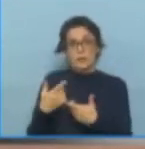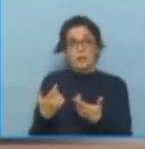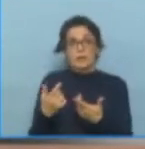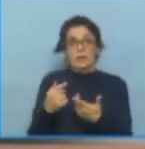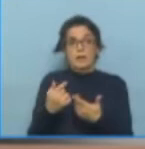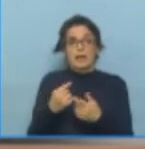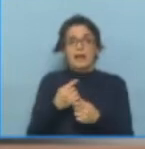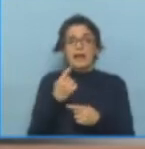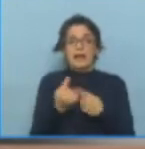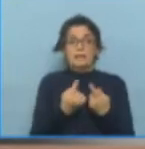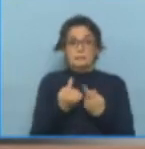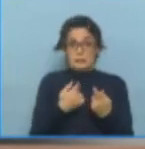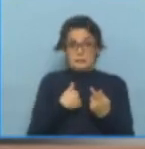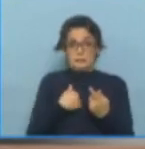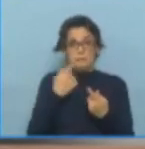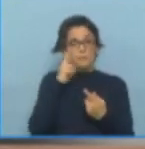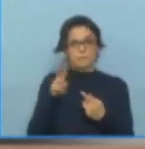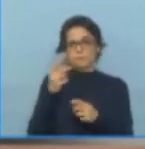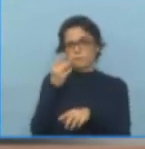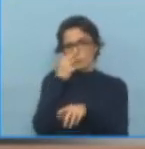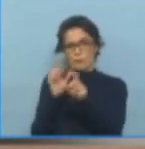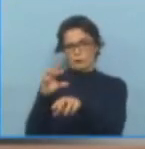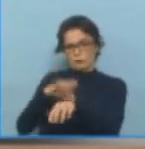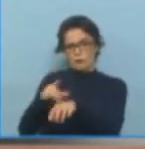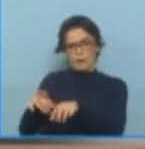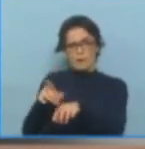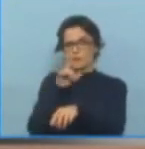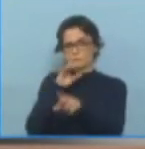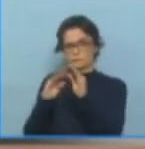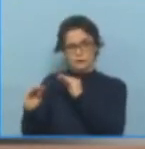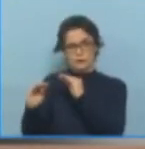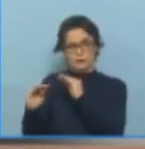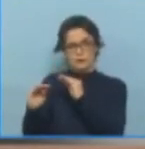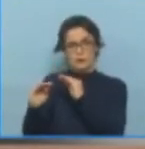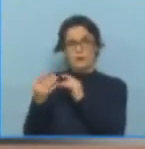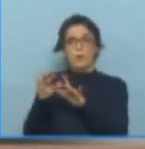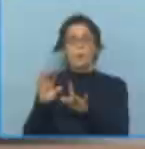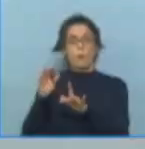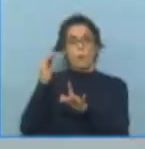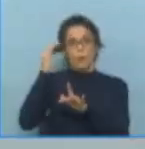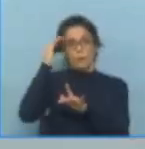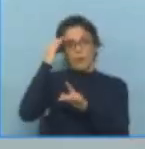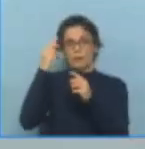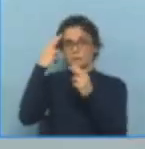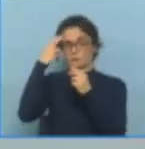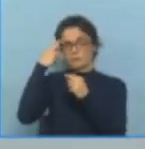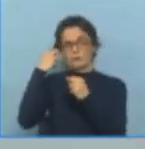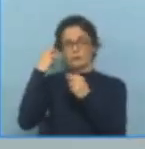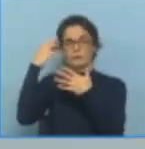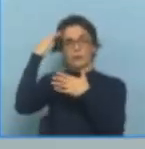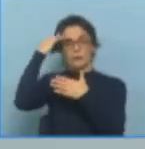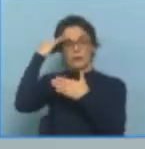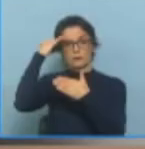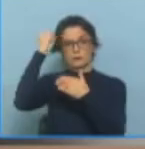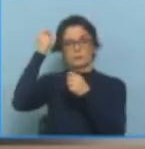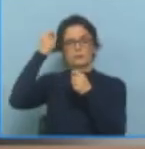de um doente que está em silêncio, ou que está em coma. Mas ele estar em coma não significa que não esteja a ouvir, que não esteja ainda ligado